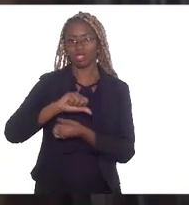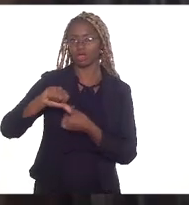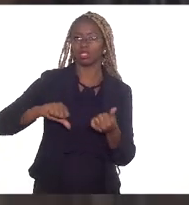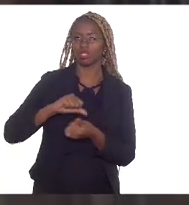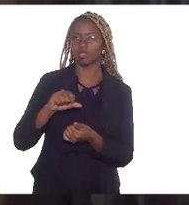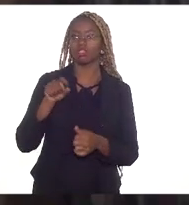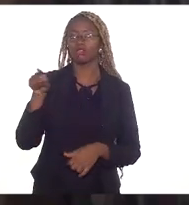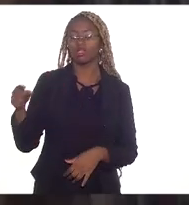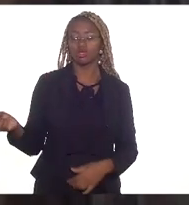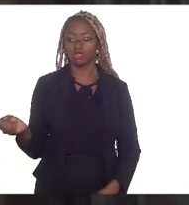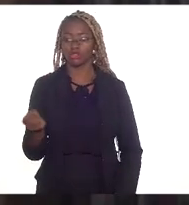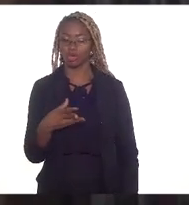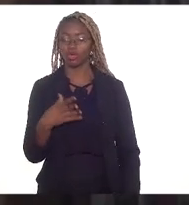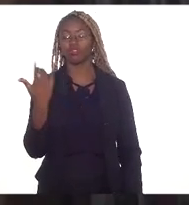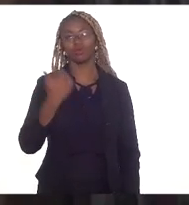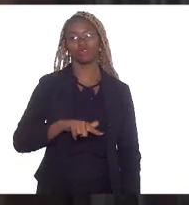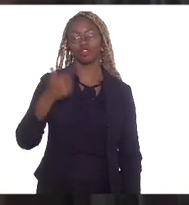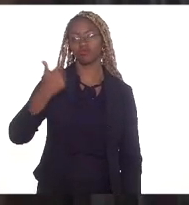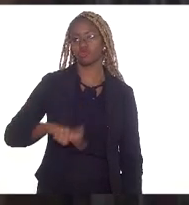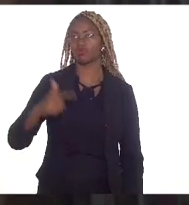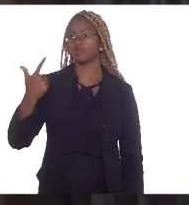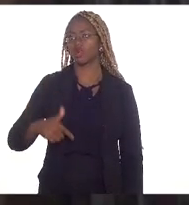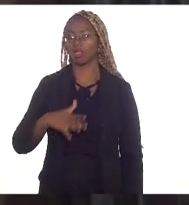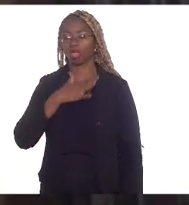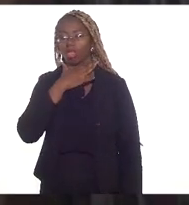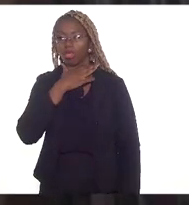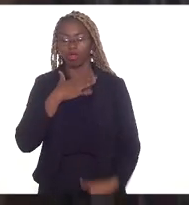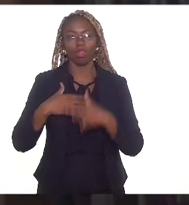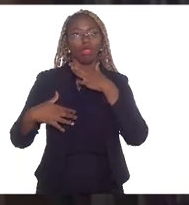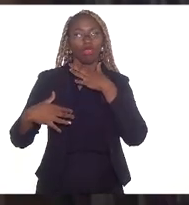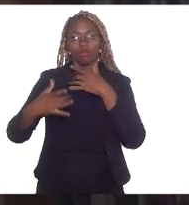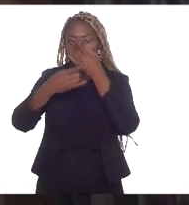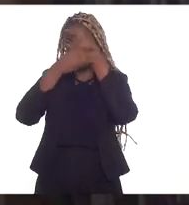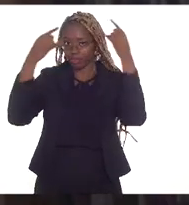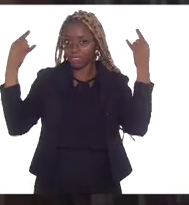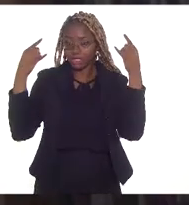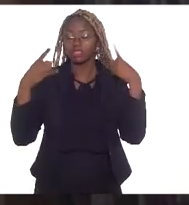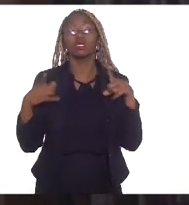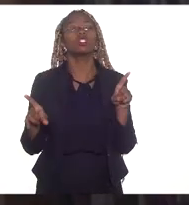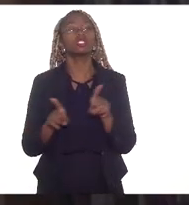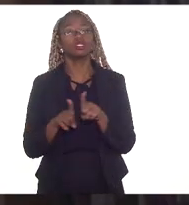fica se repetindo a cada período de crise do capitalismo, como também